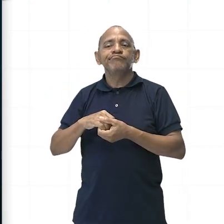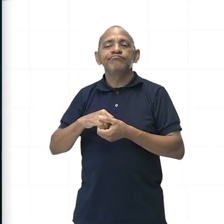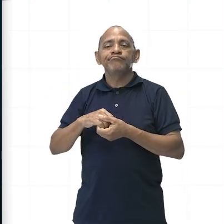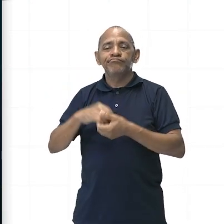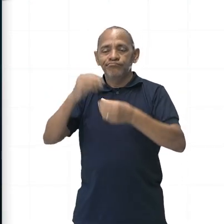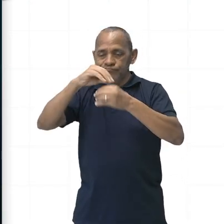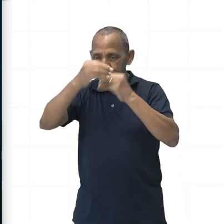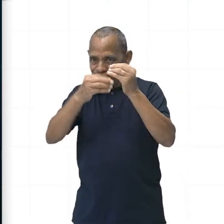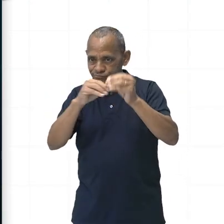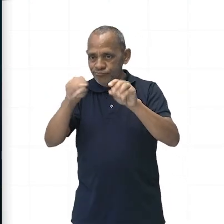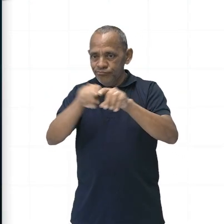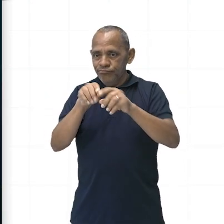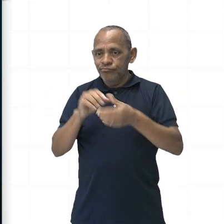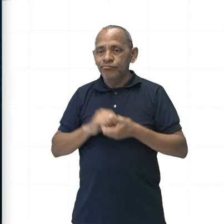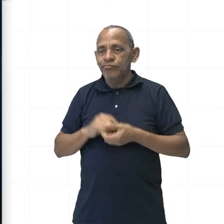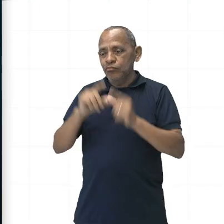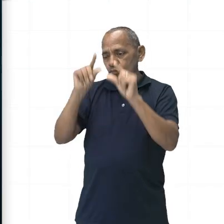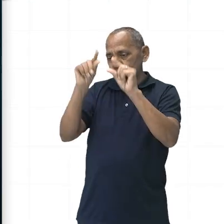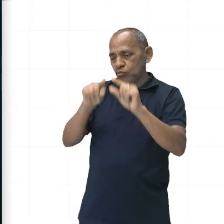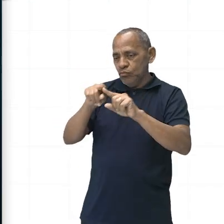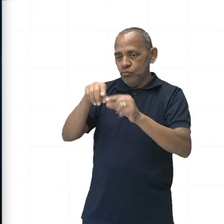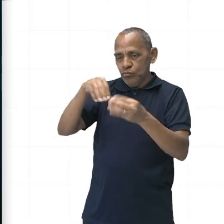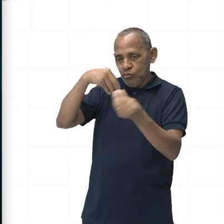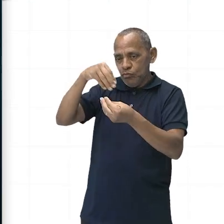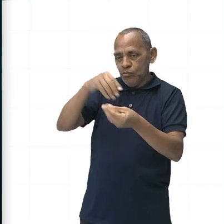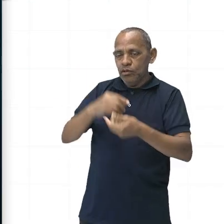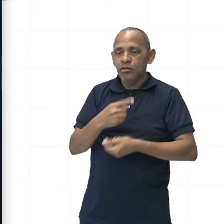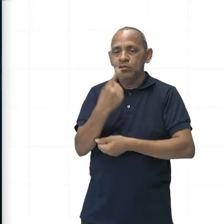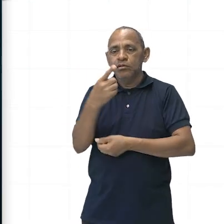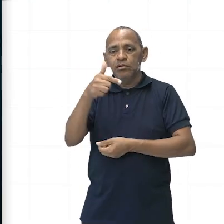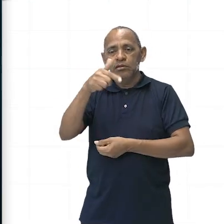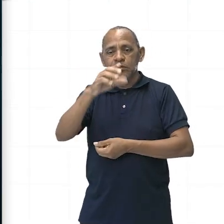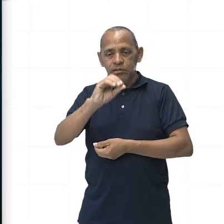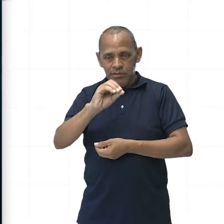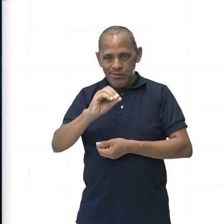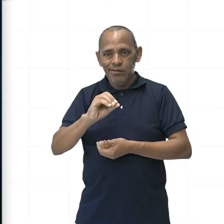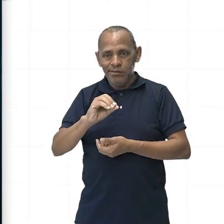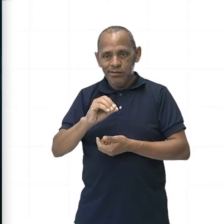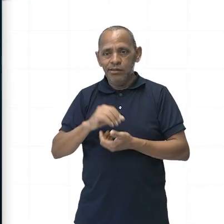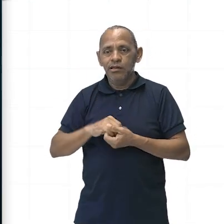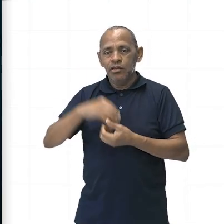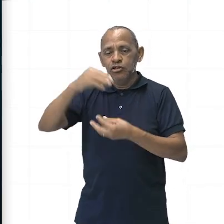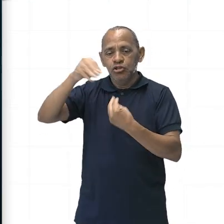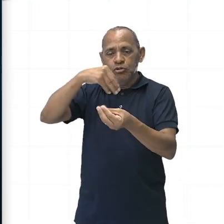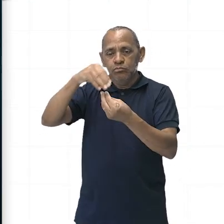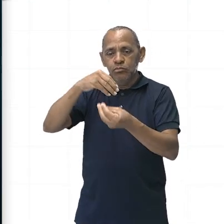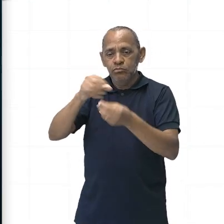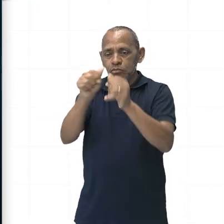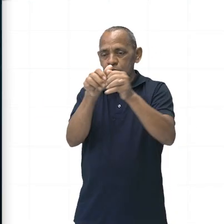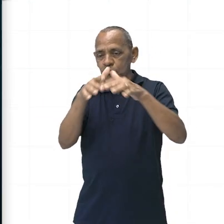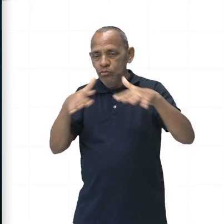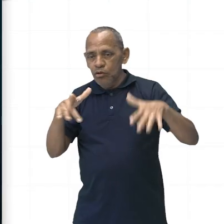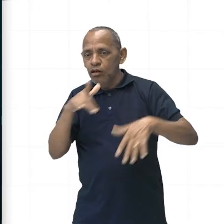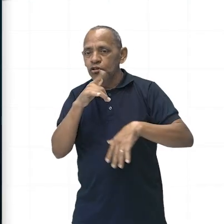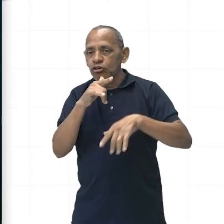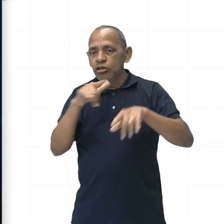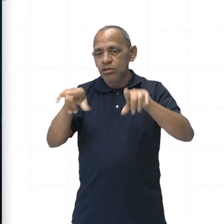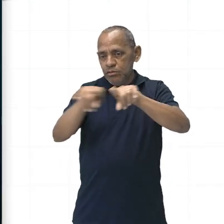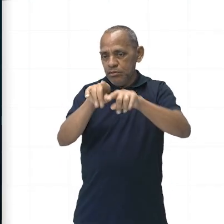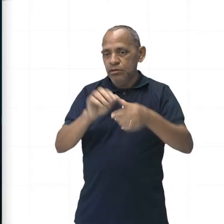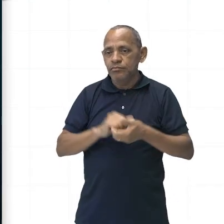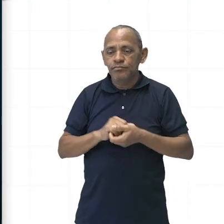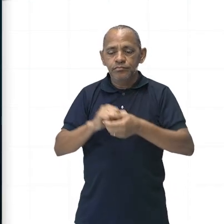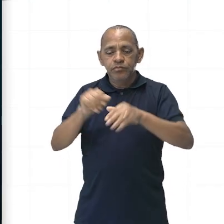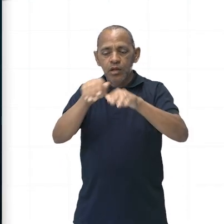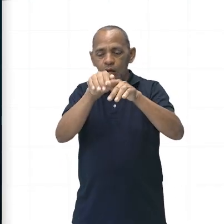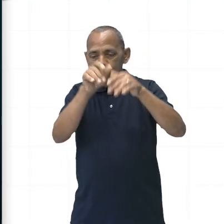microplástico estimam-se que existam mais de 170 trilhões de partículas de plástico nos oceanos. E a superfície